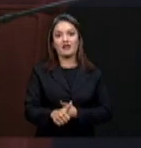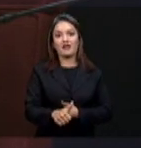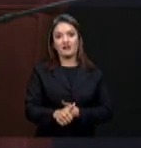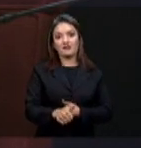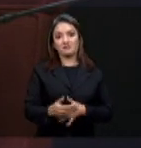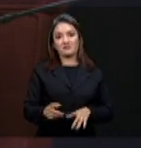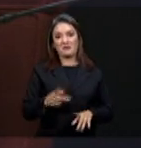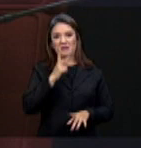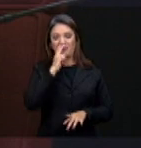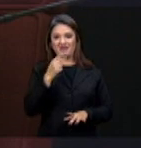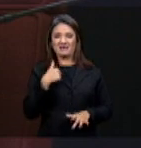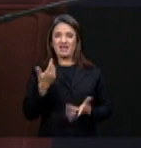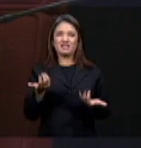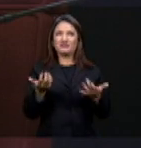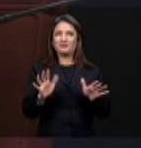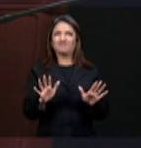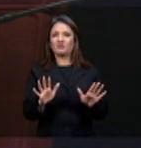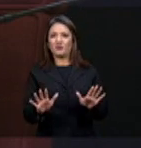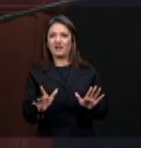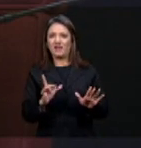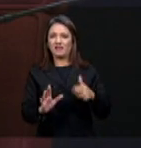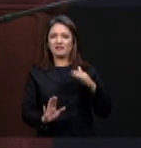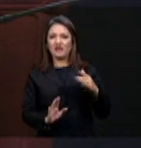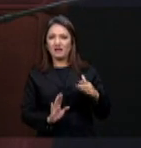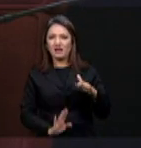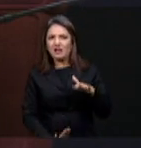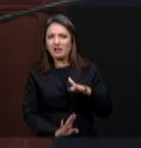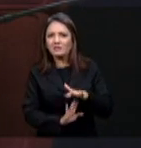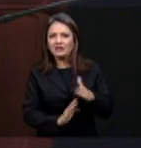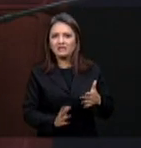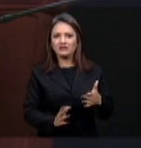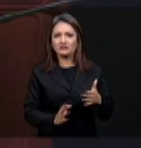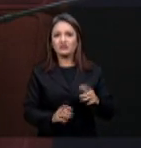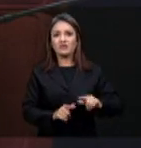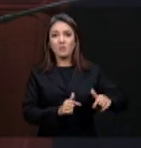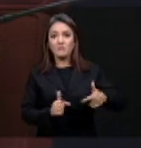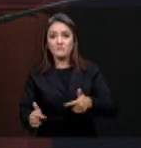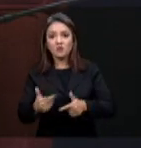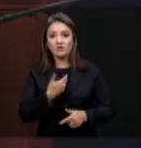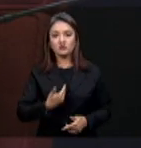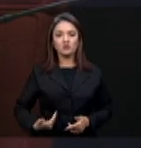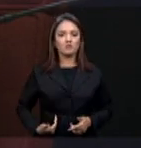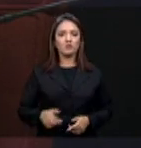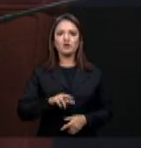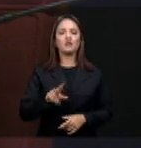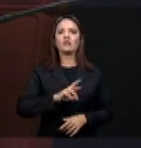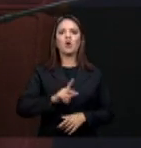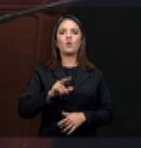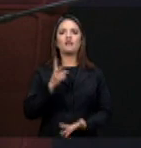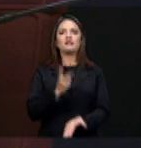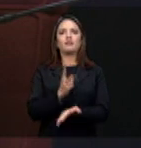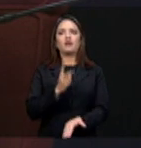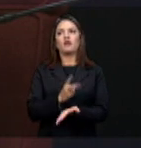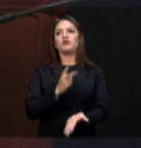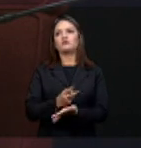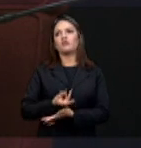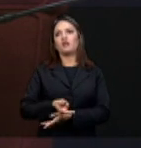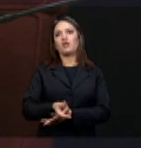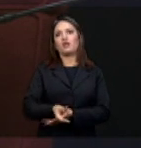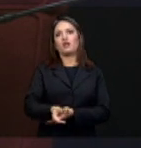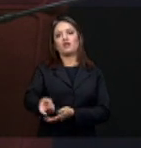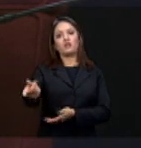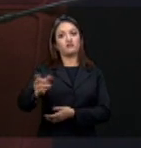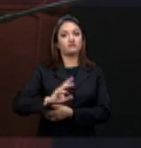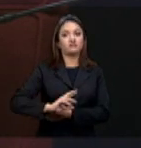ojeriza né a métrica métrica é muito importante política pública não é viver para sempre ela tem pelo